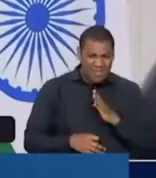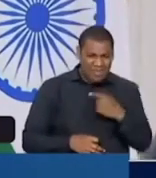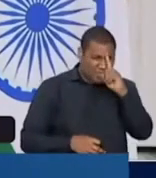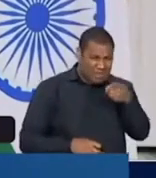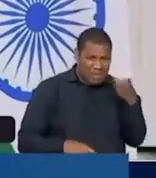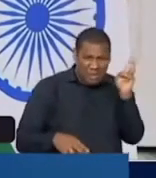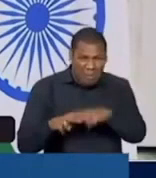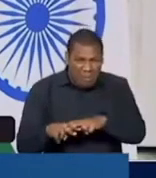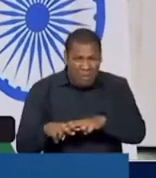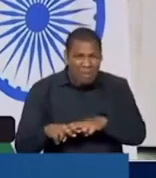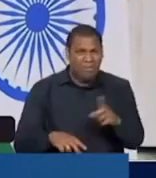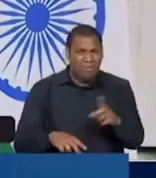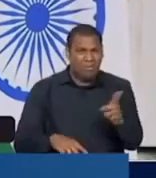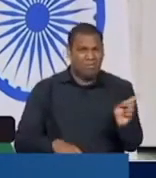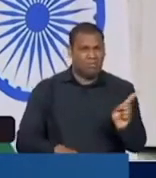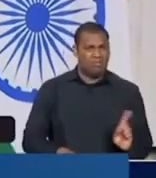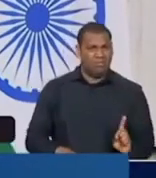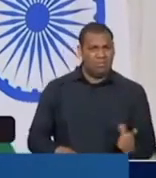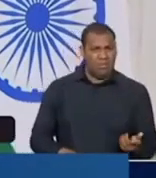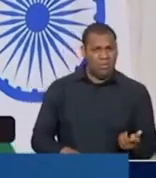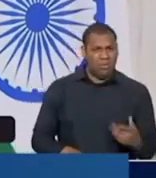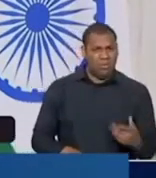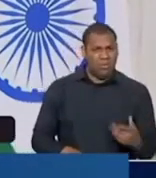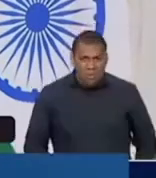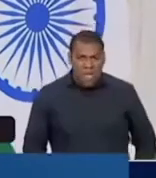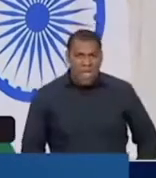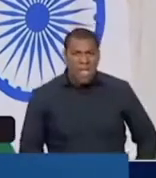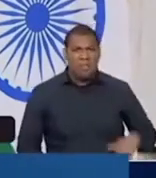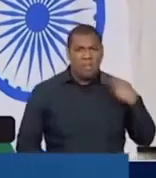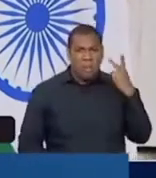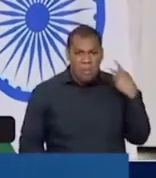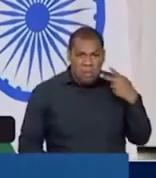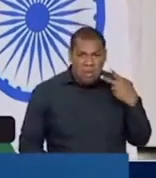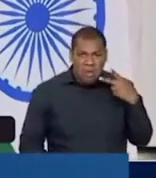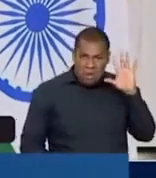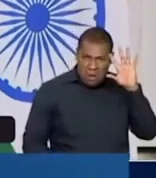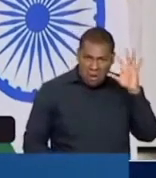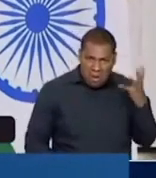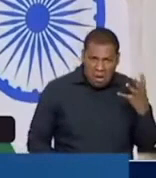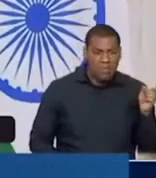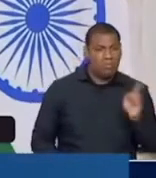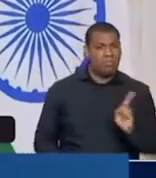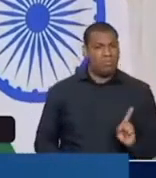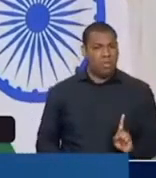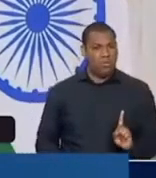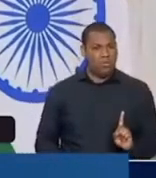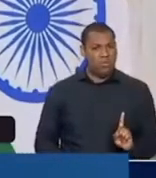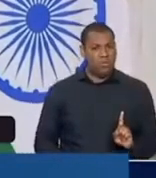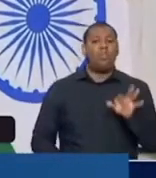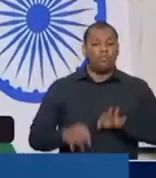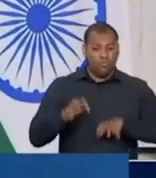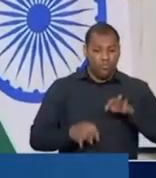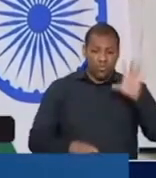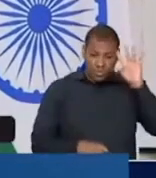na primeira fala, existe aí o encontro dos BRICS antes, que deve acontecer na Rússia. Então tem toda uma